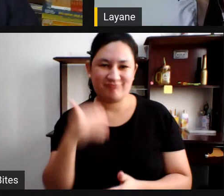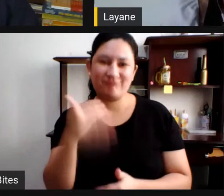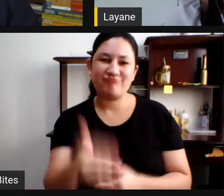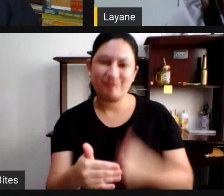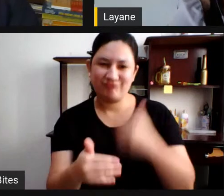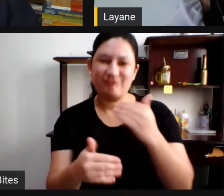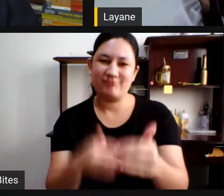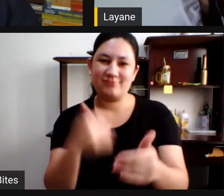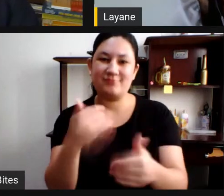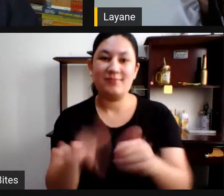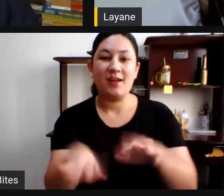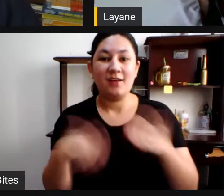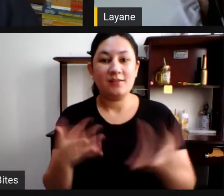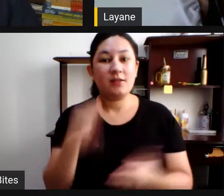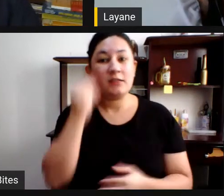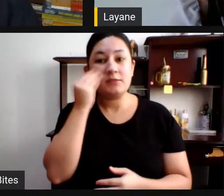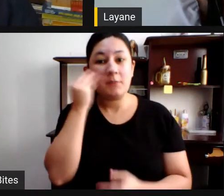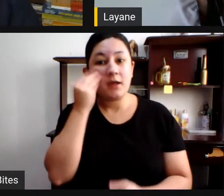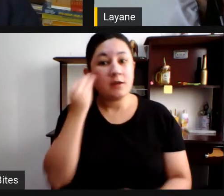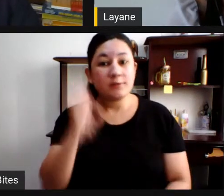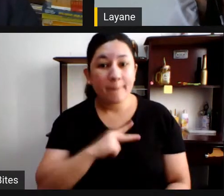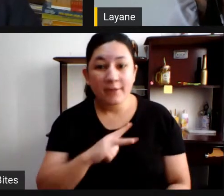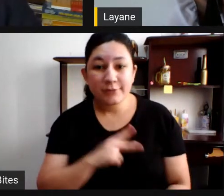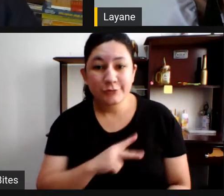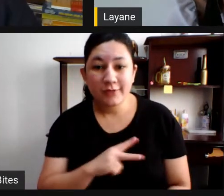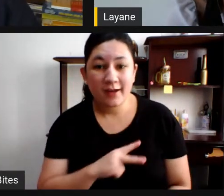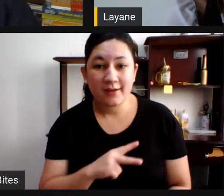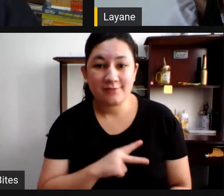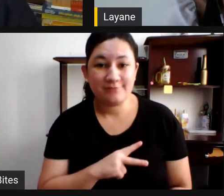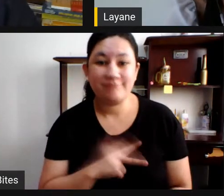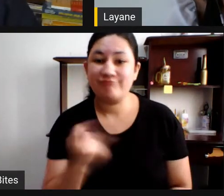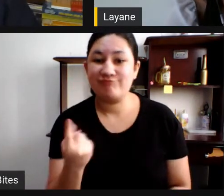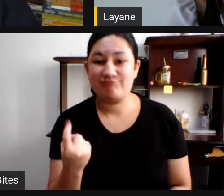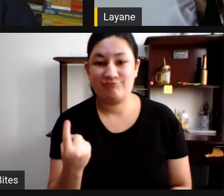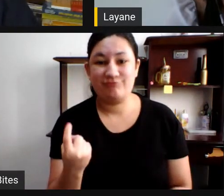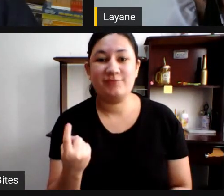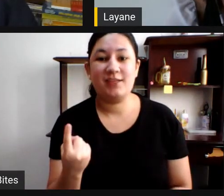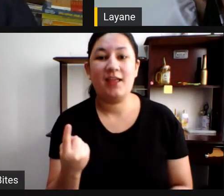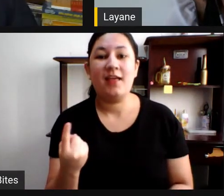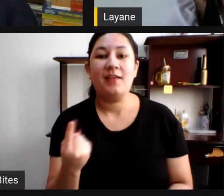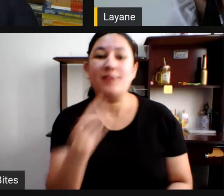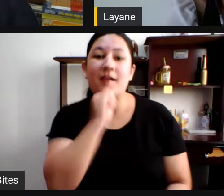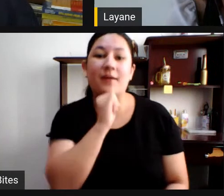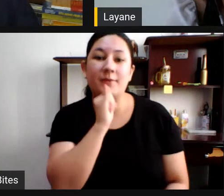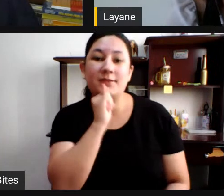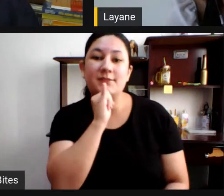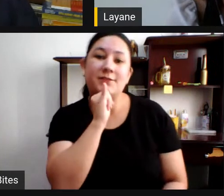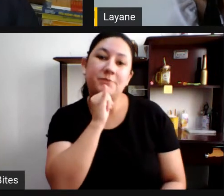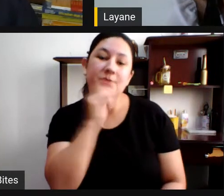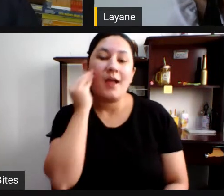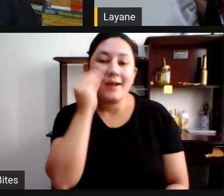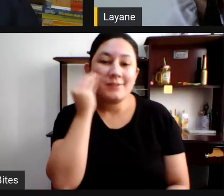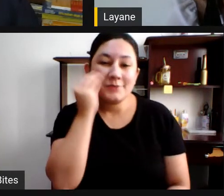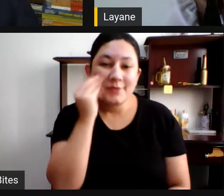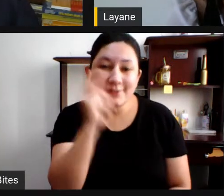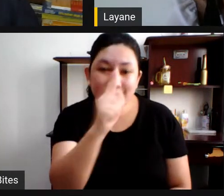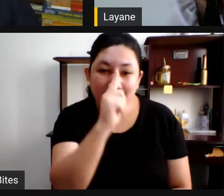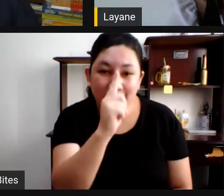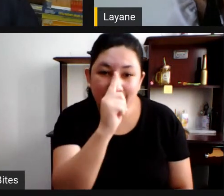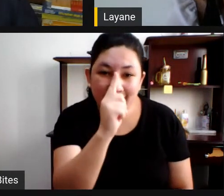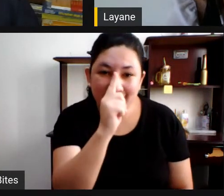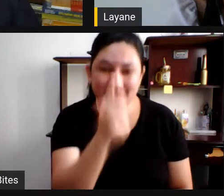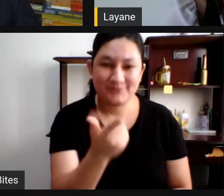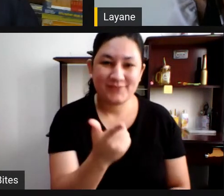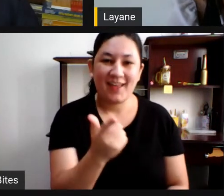uma experiência particular da vida dele a experiência dele com o grego quando ele encontrou o texto do Heródoto e